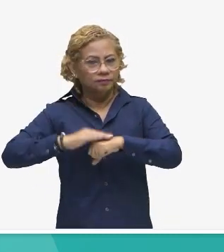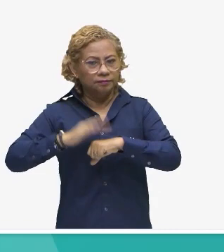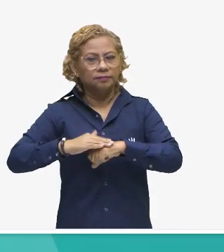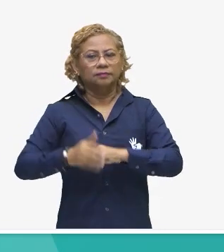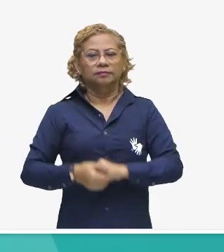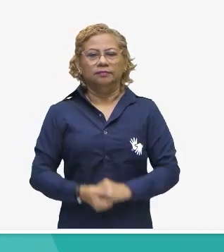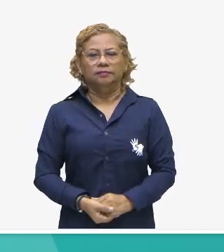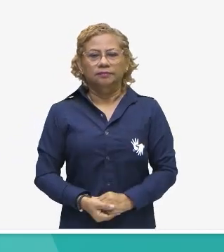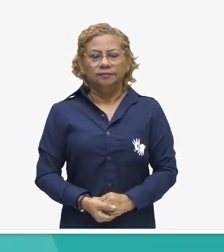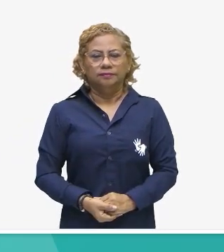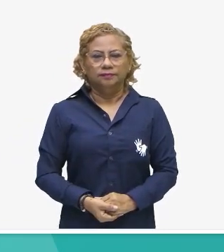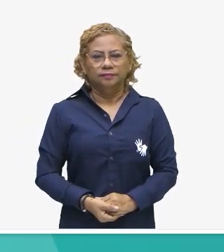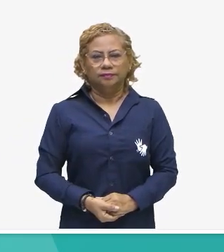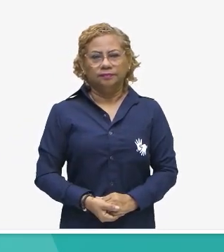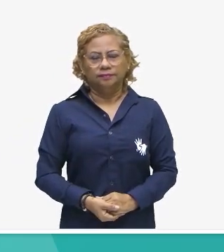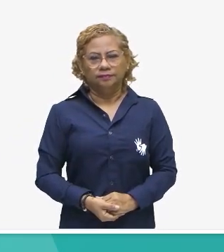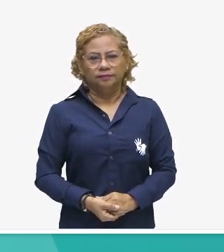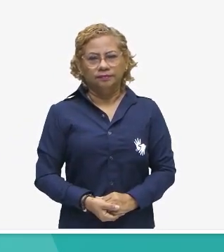ações.